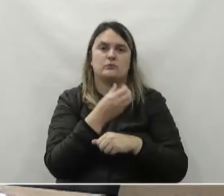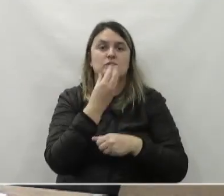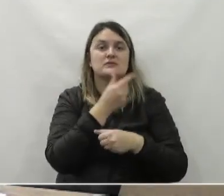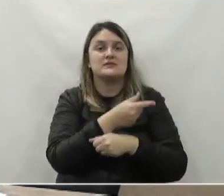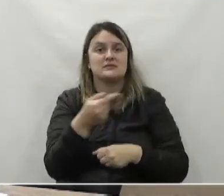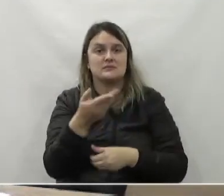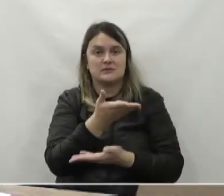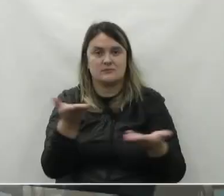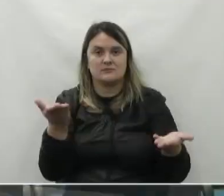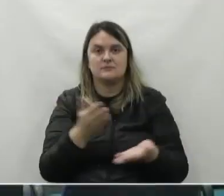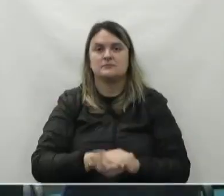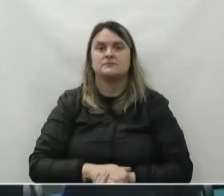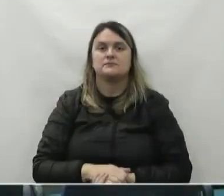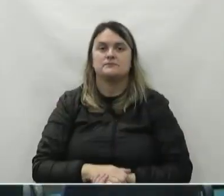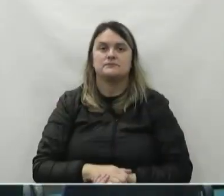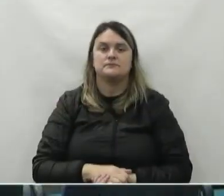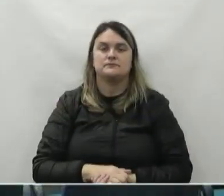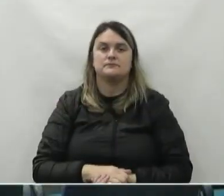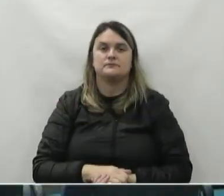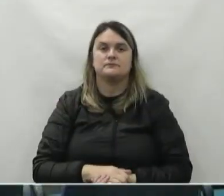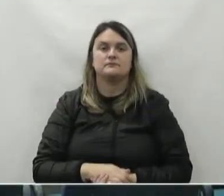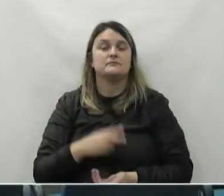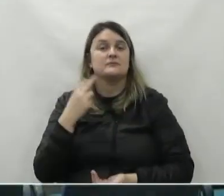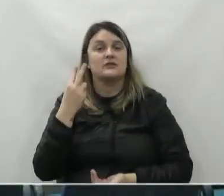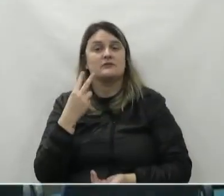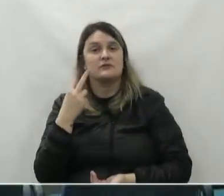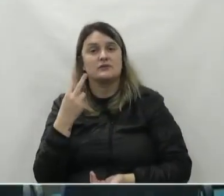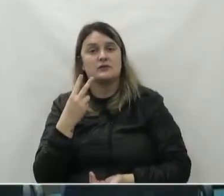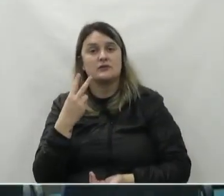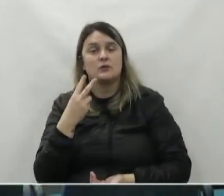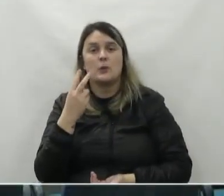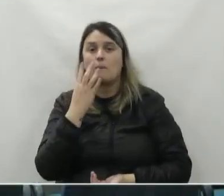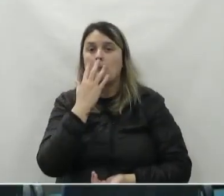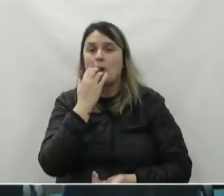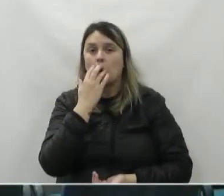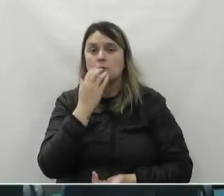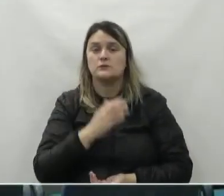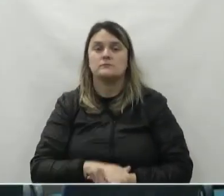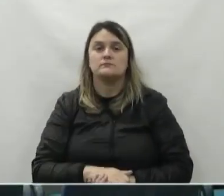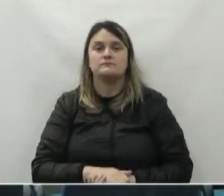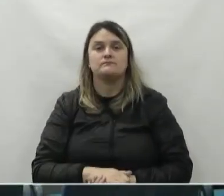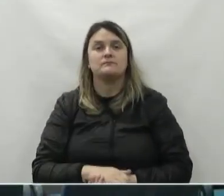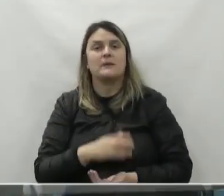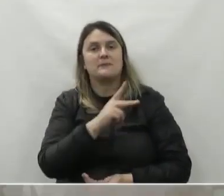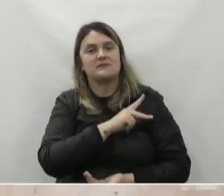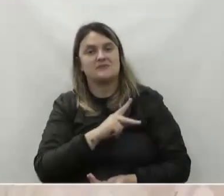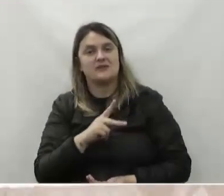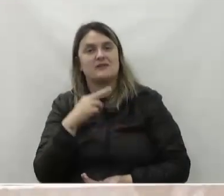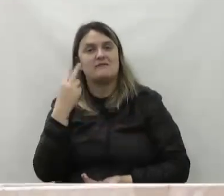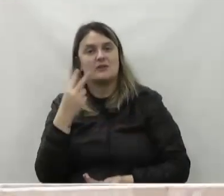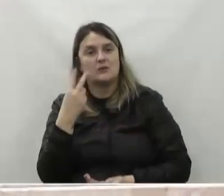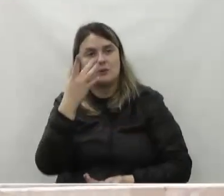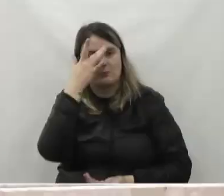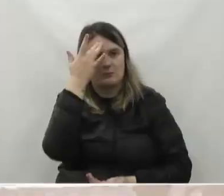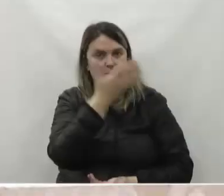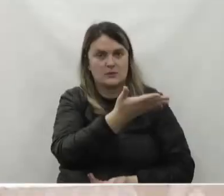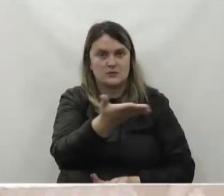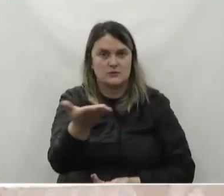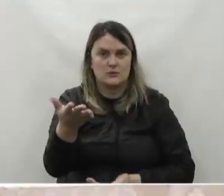semana a todos. Com a palavra, o vereador Borracha. Senhor presidente, senhores vereadores, munícipes que